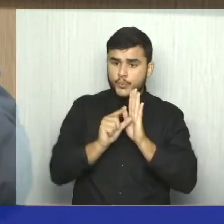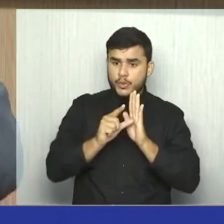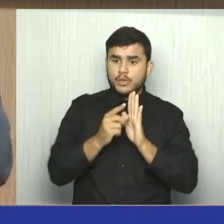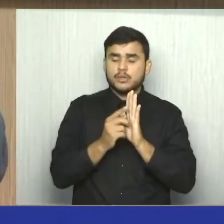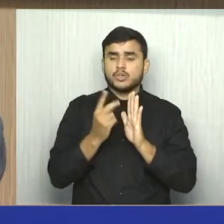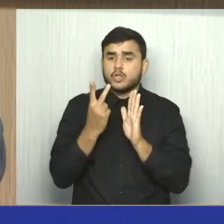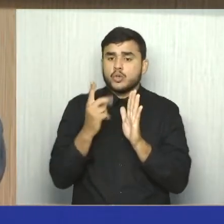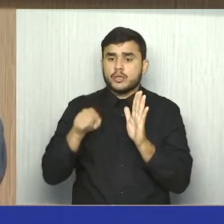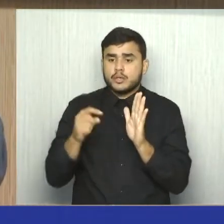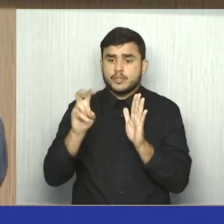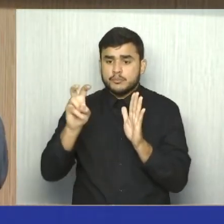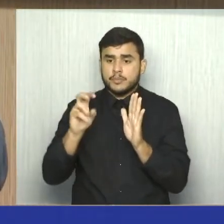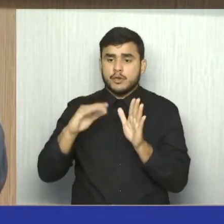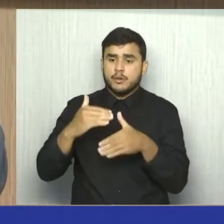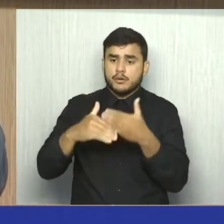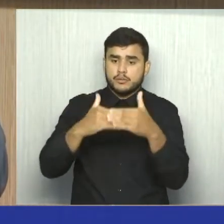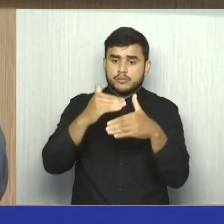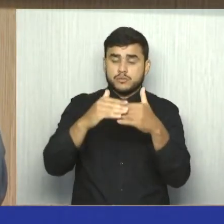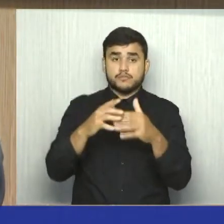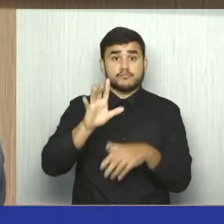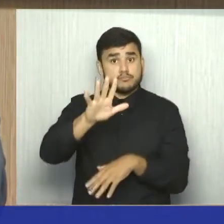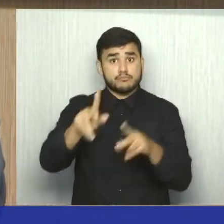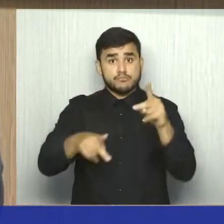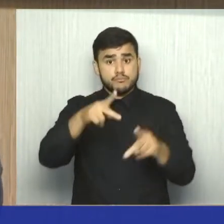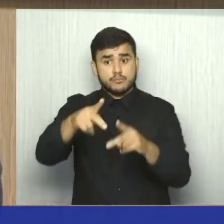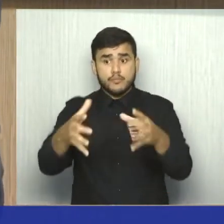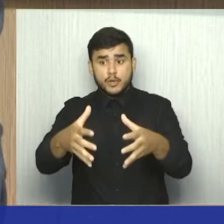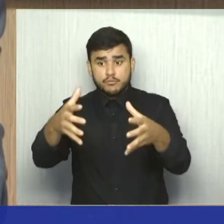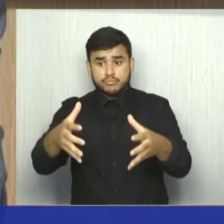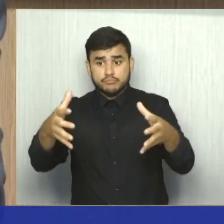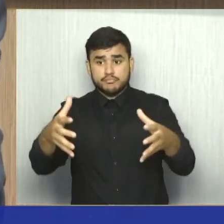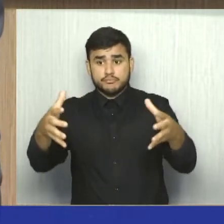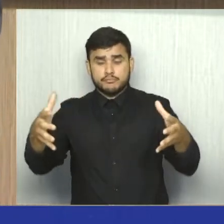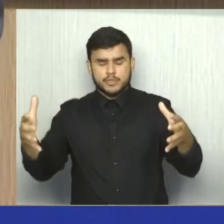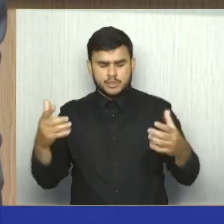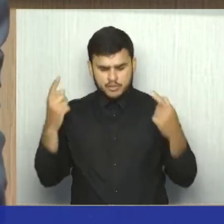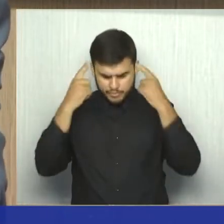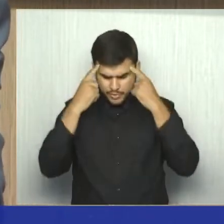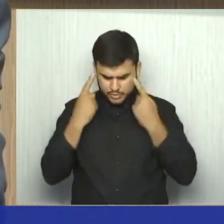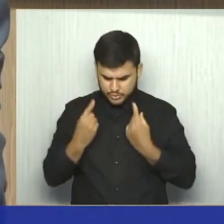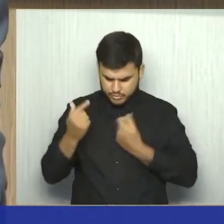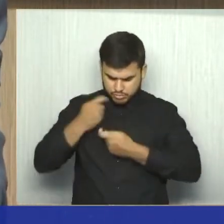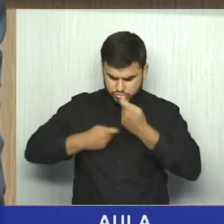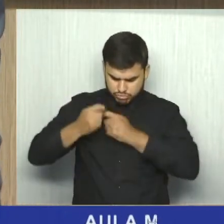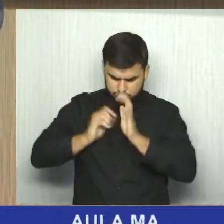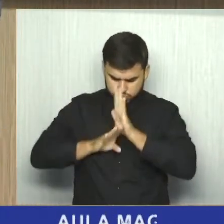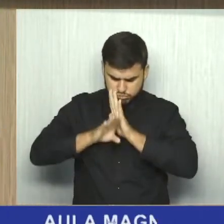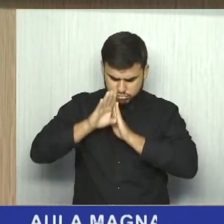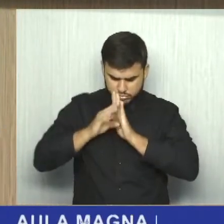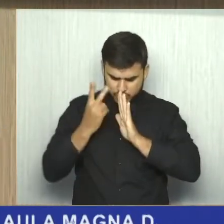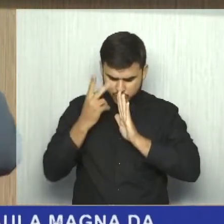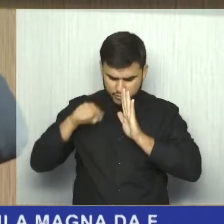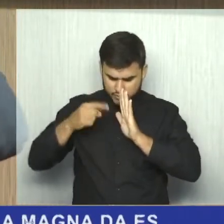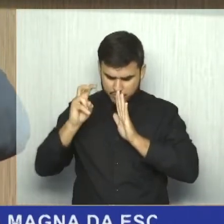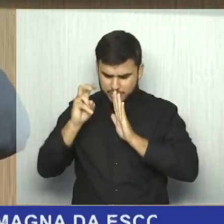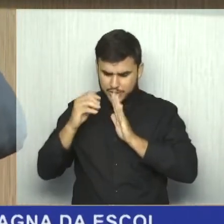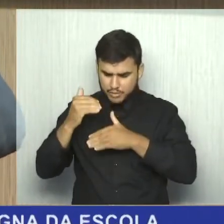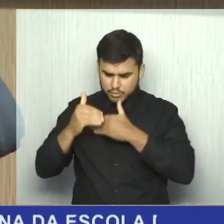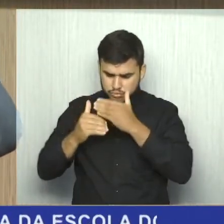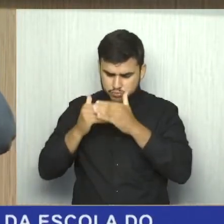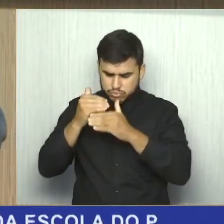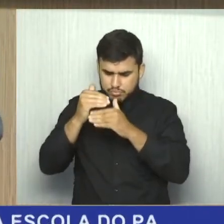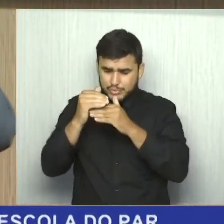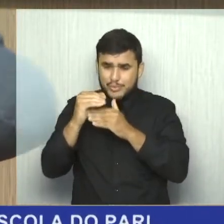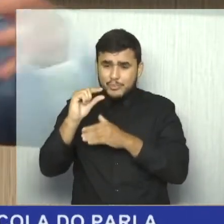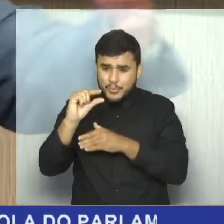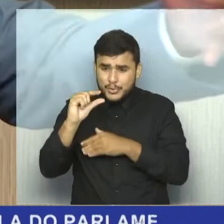população está crescendo na mesma velocidade. Ou seja, se você para de crescer ou cresce pouco e a população cresce, o bolo vai